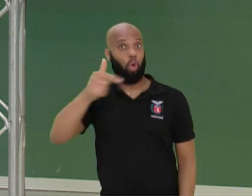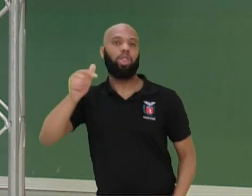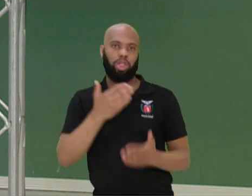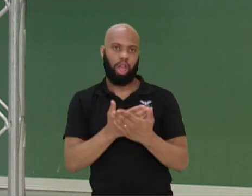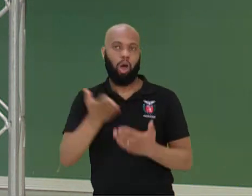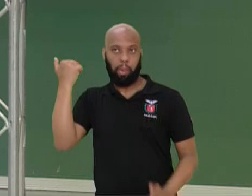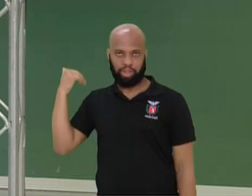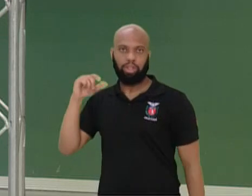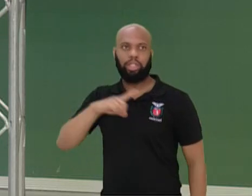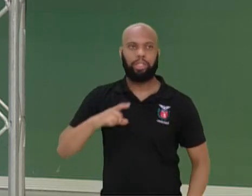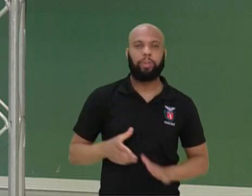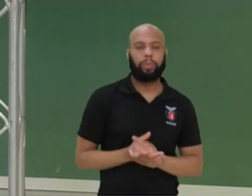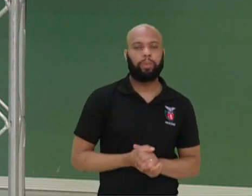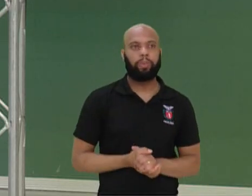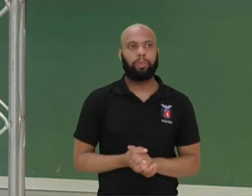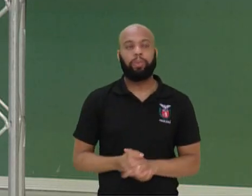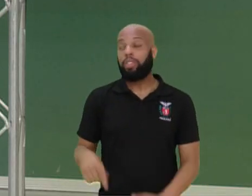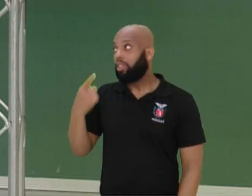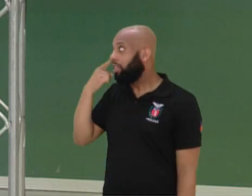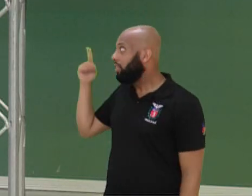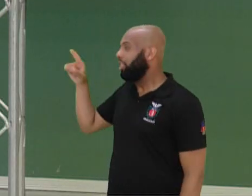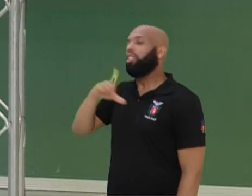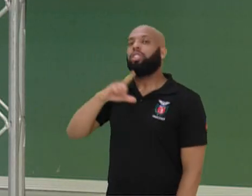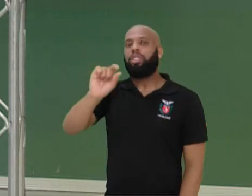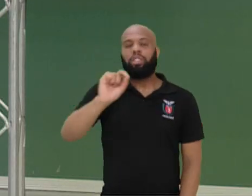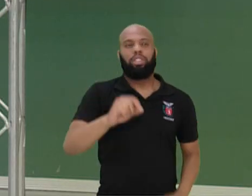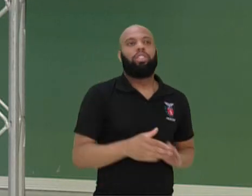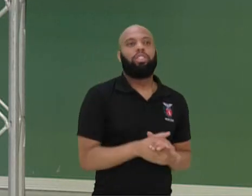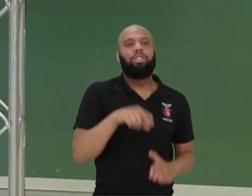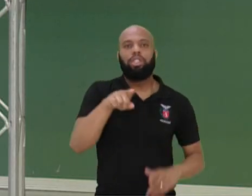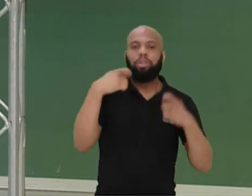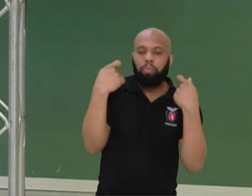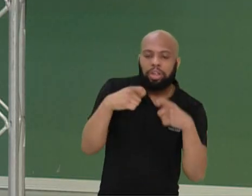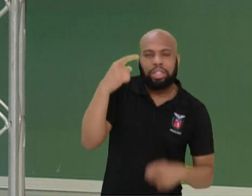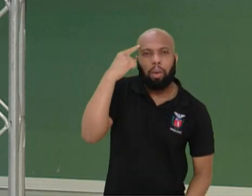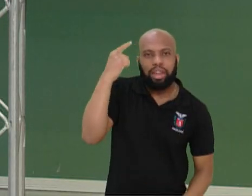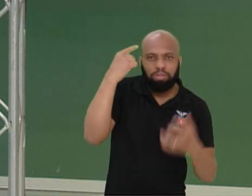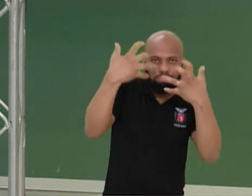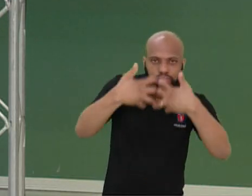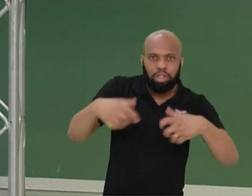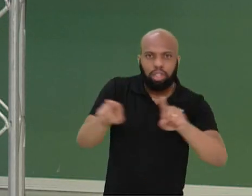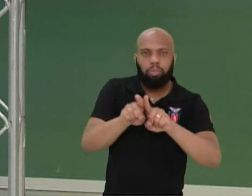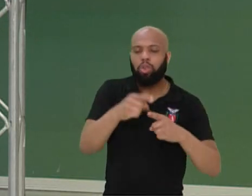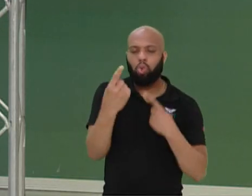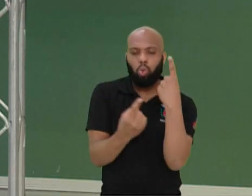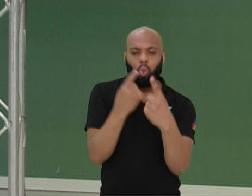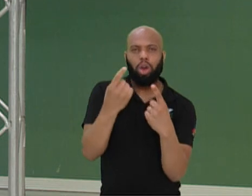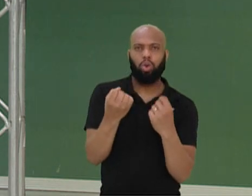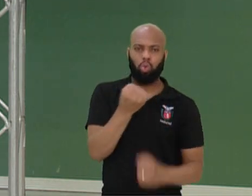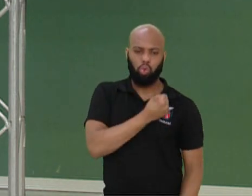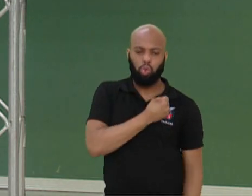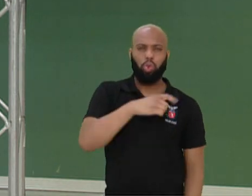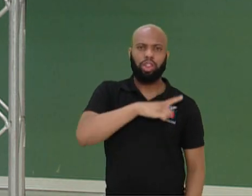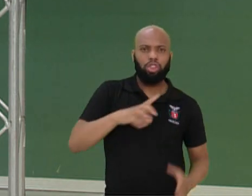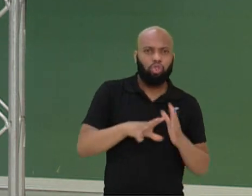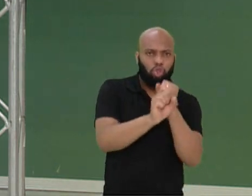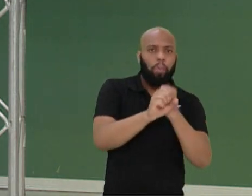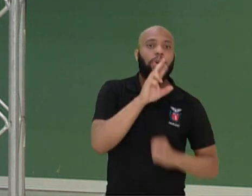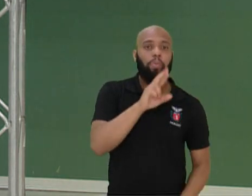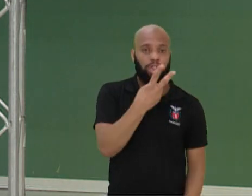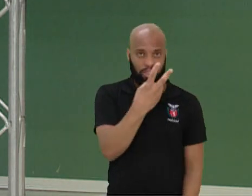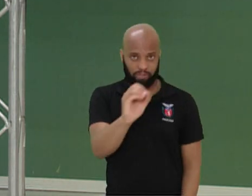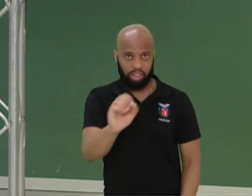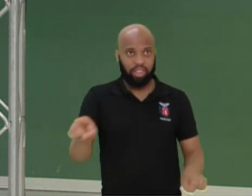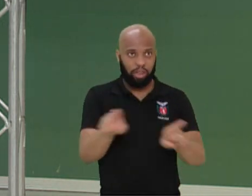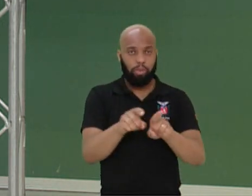ok? Veja só, aqui você precisa pensar um pouquinho, né? Quais números somados resultam em 20 e